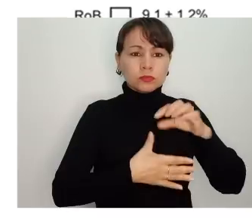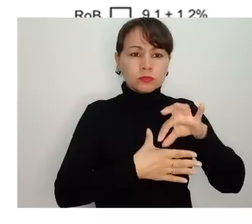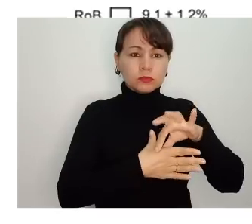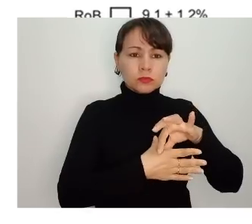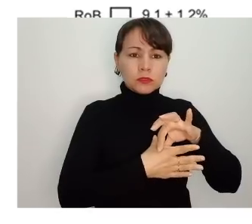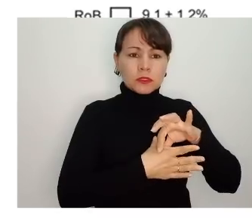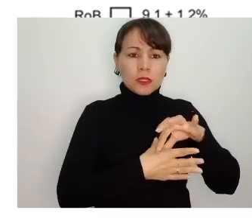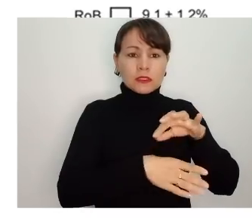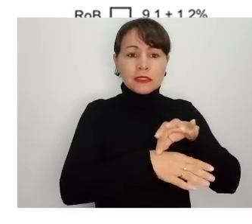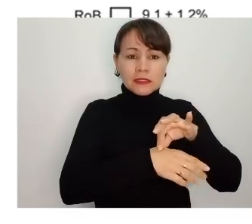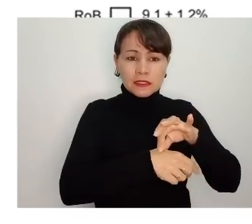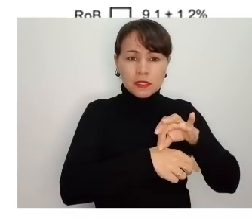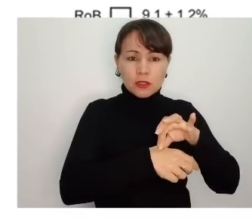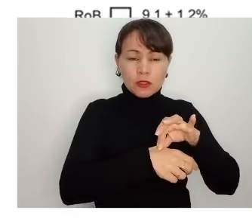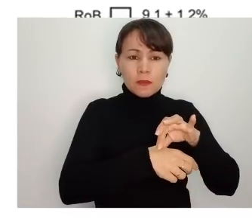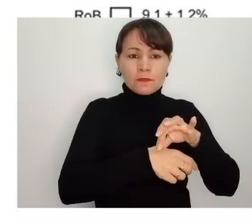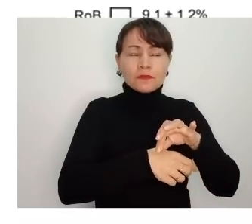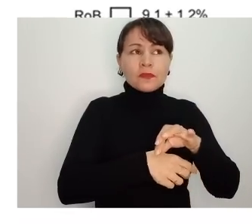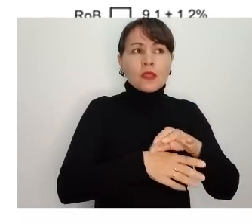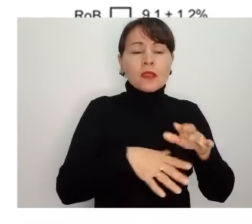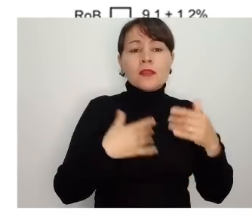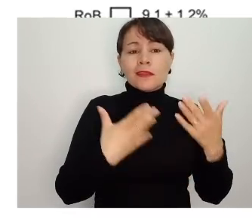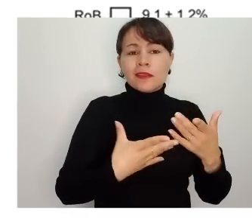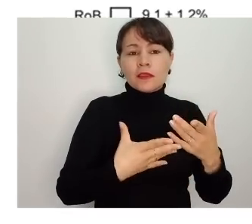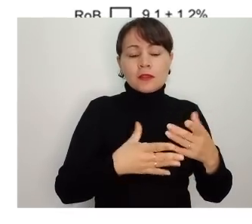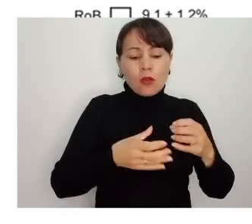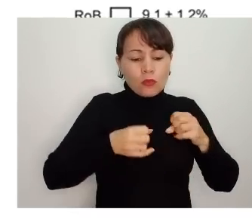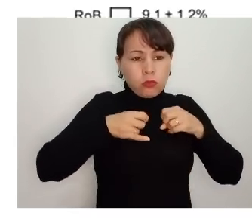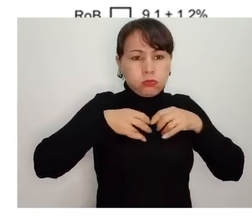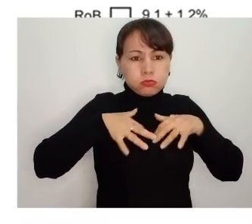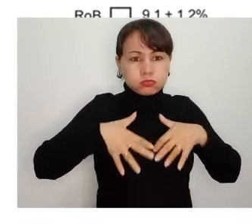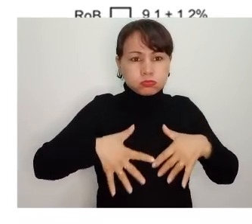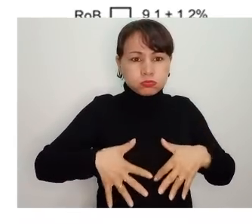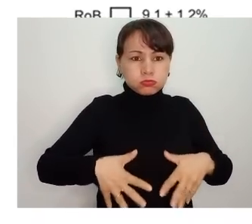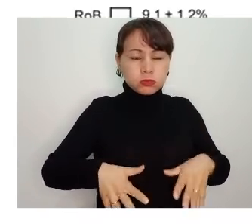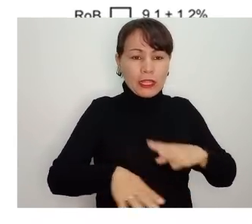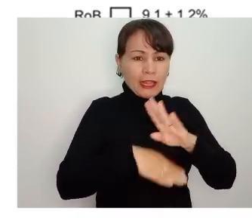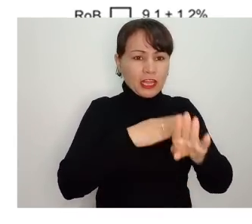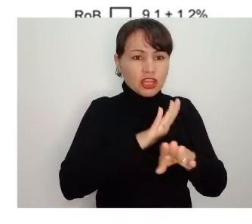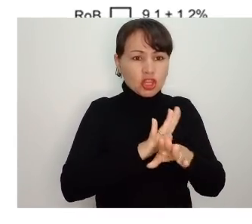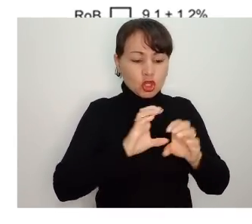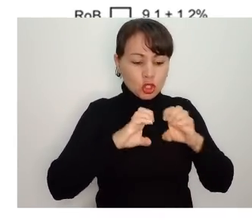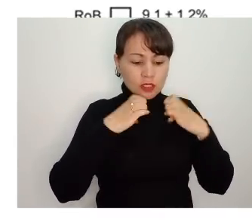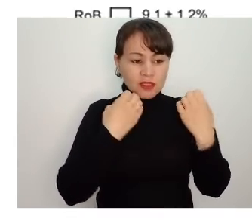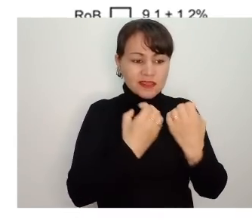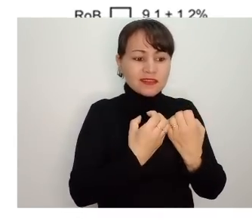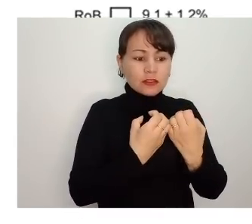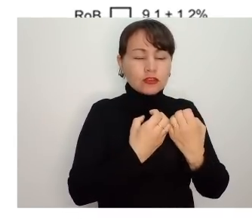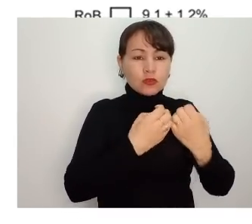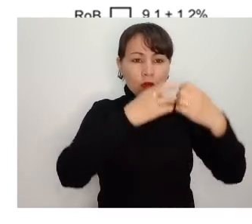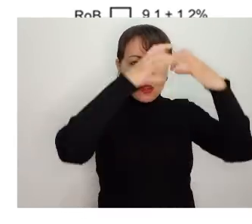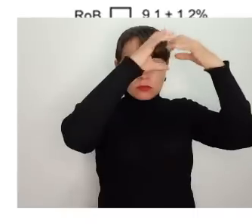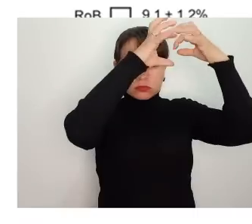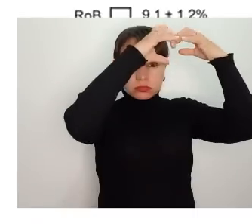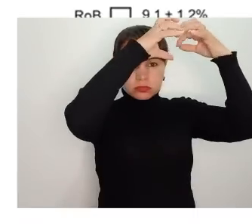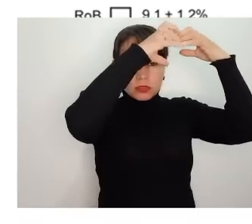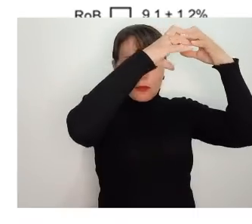de células. Células que estão distribuídas em toda essa estrutura